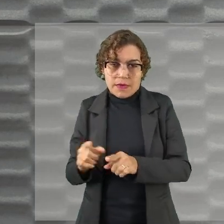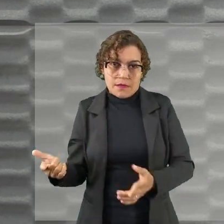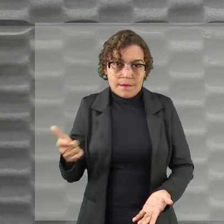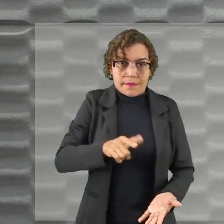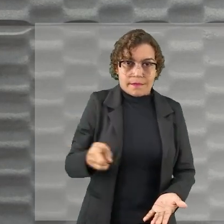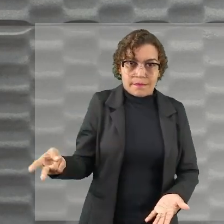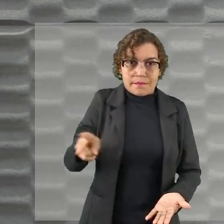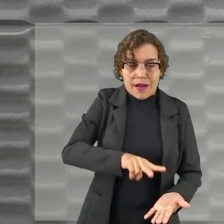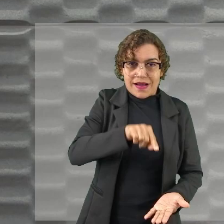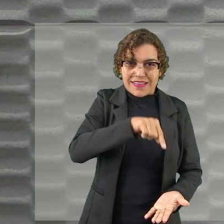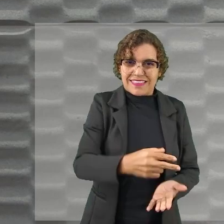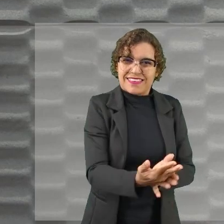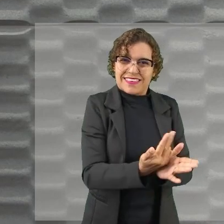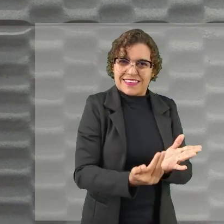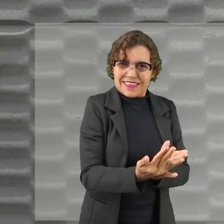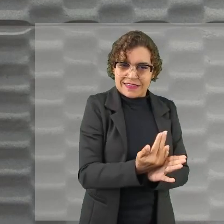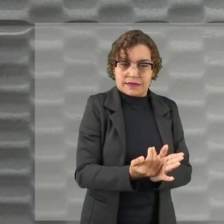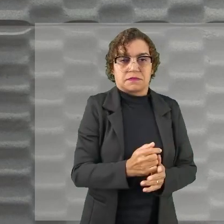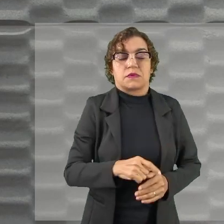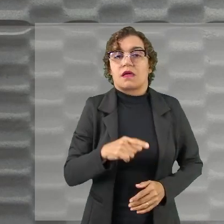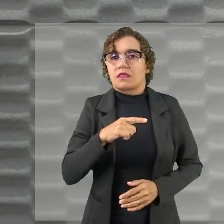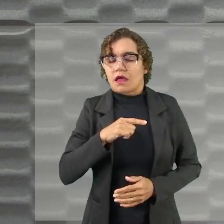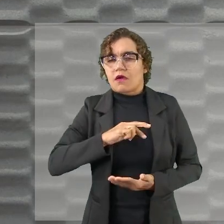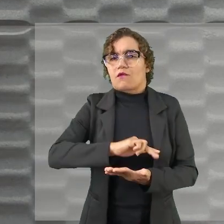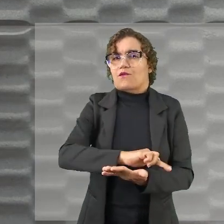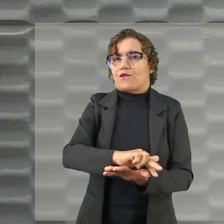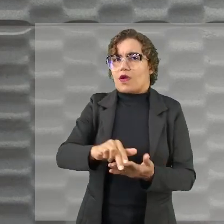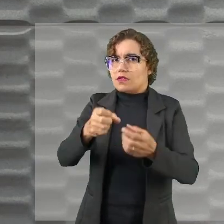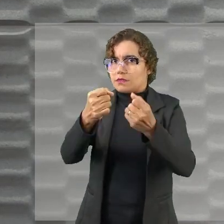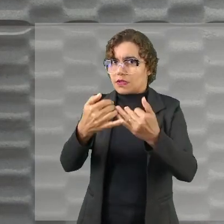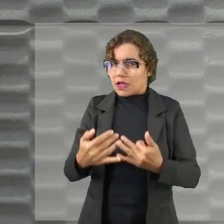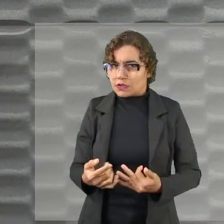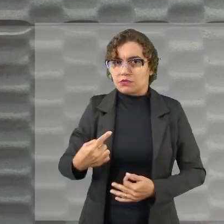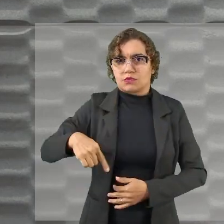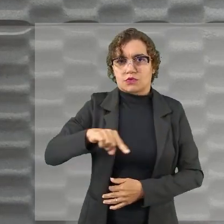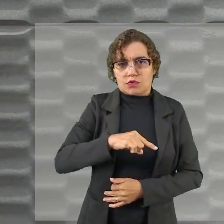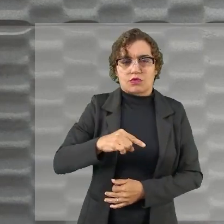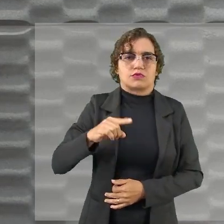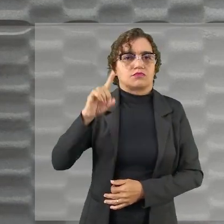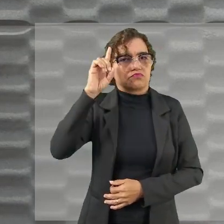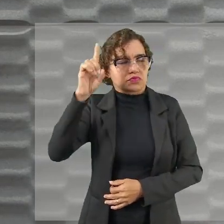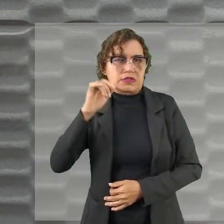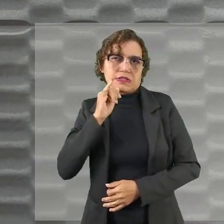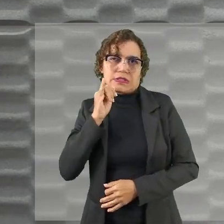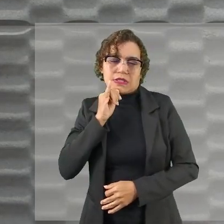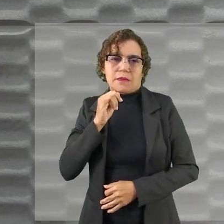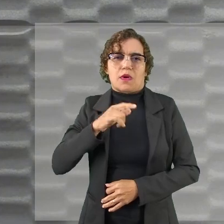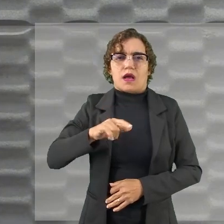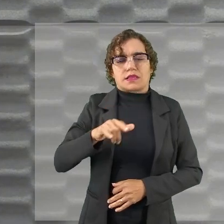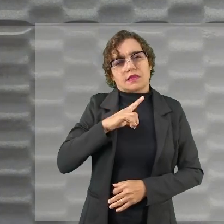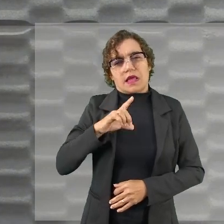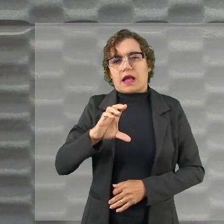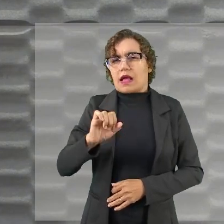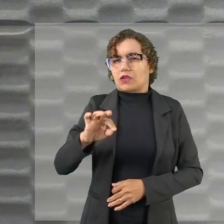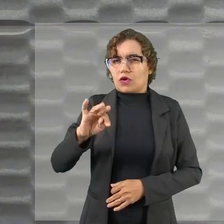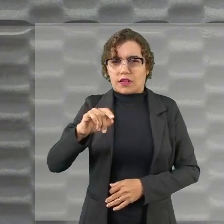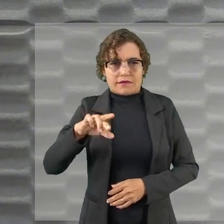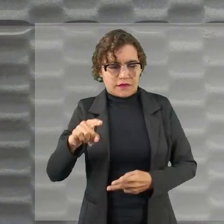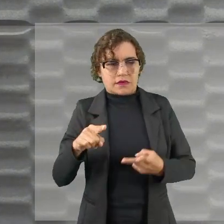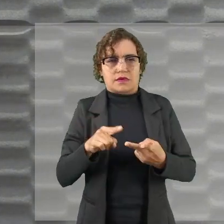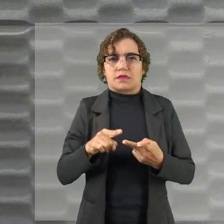tem muitas aplicações no nosso dia a dia, né? Na construção civil, na cartografia,